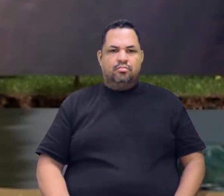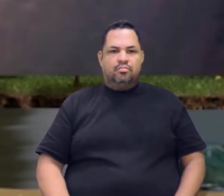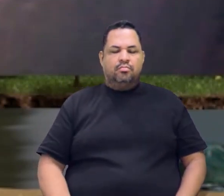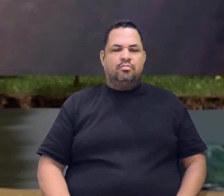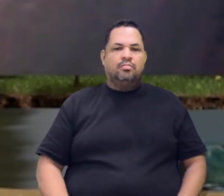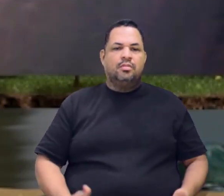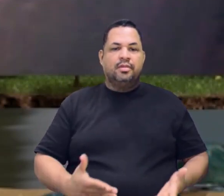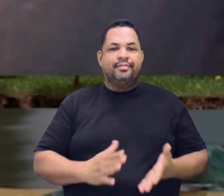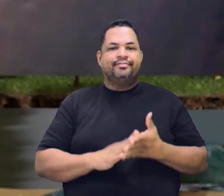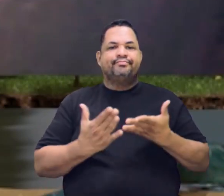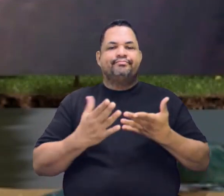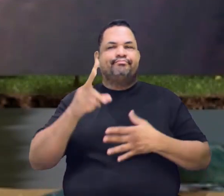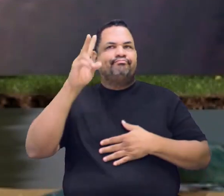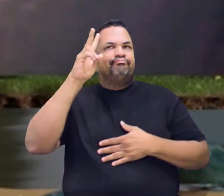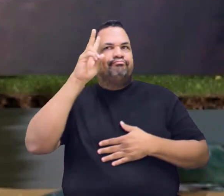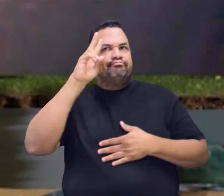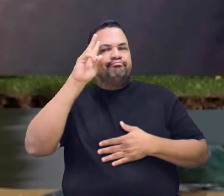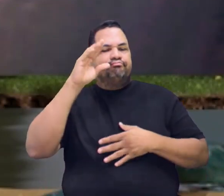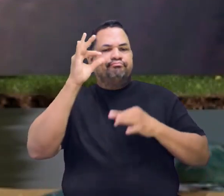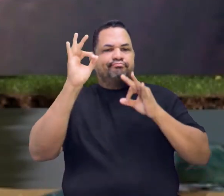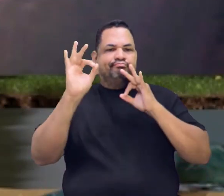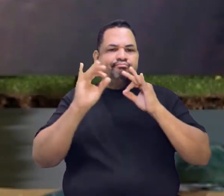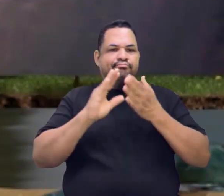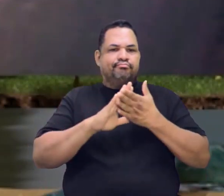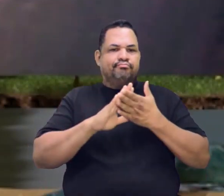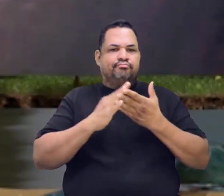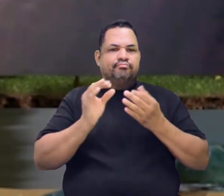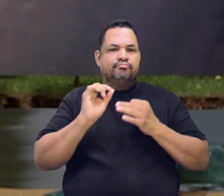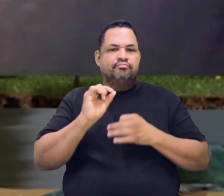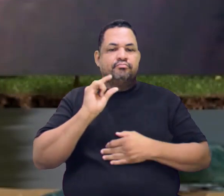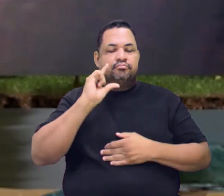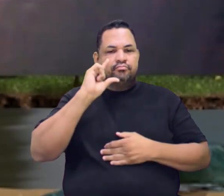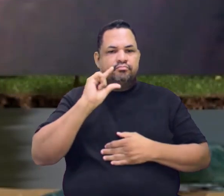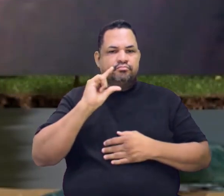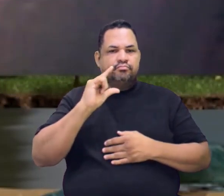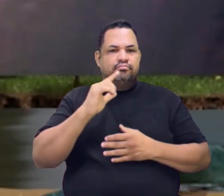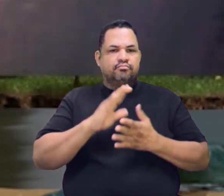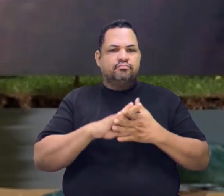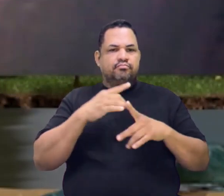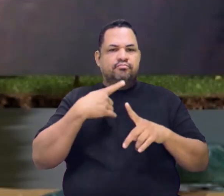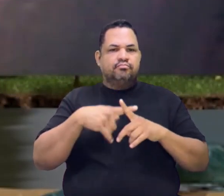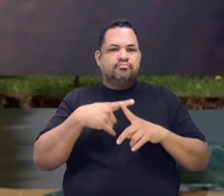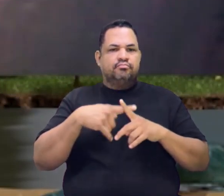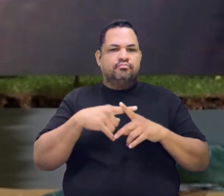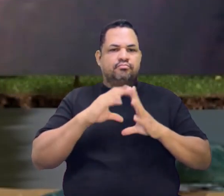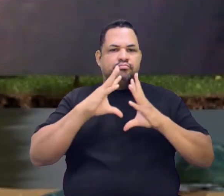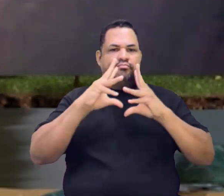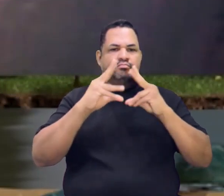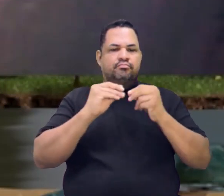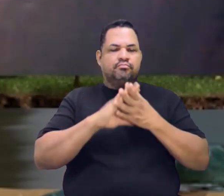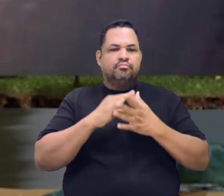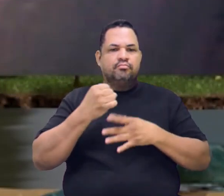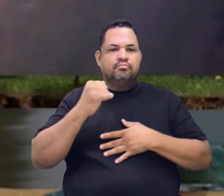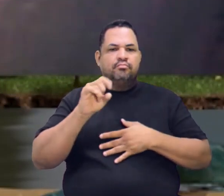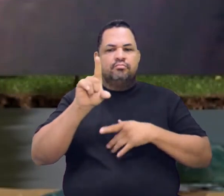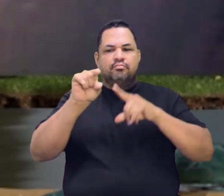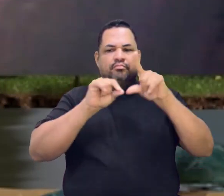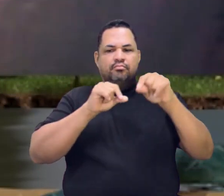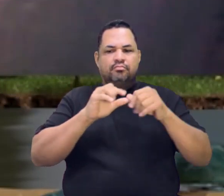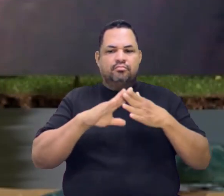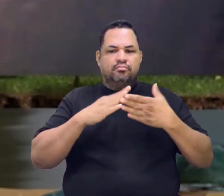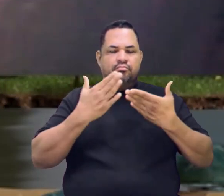um efeito para vocês fazerem e relembrar um pouco. Ah, então por que você não colocou todos? Se eu